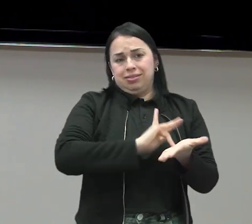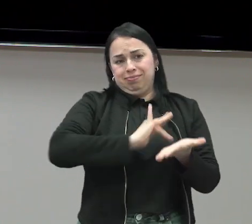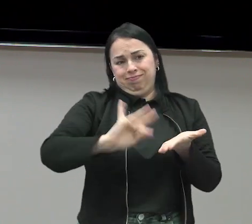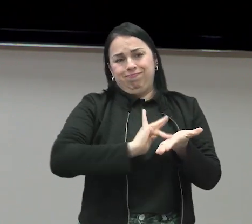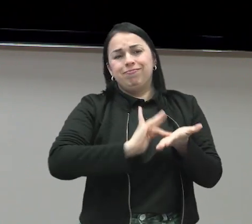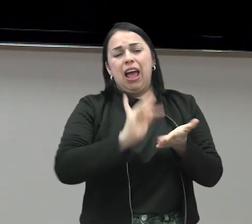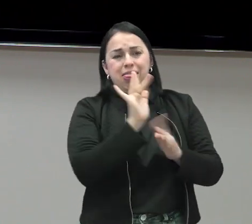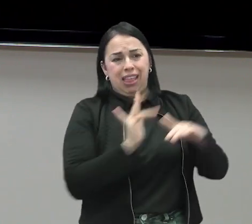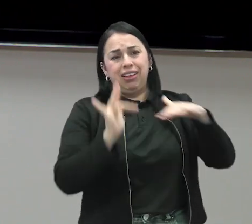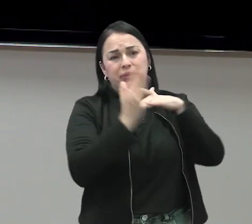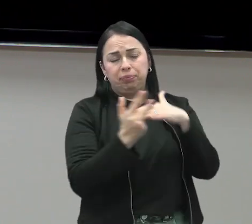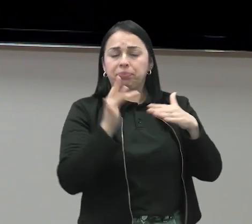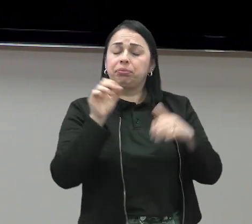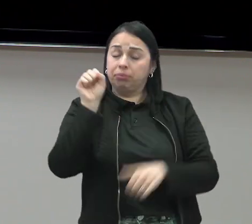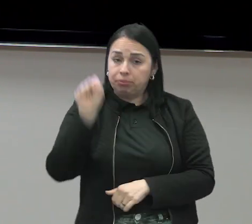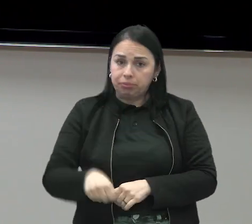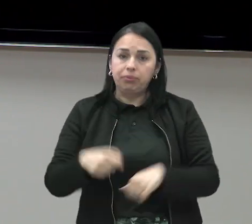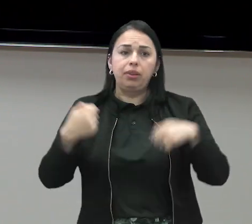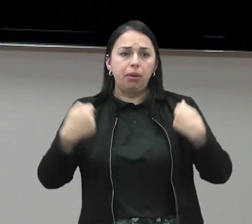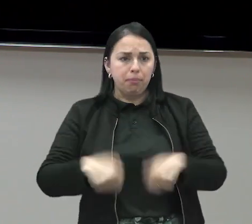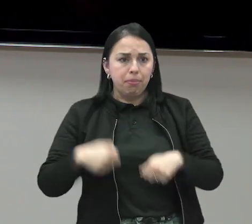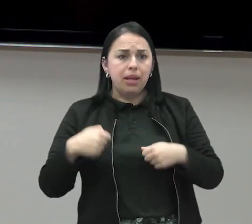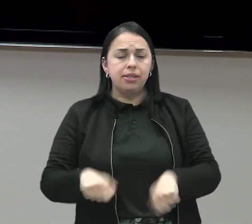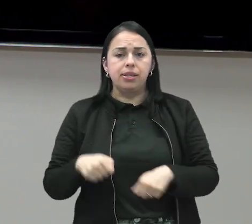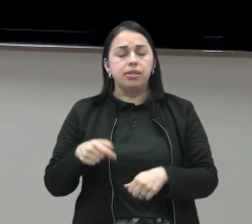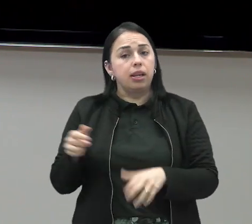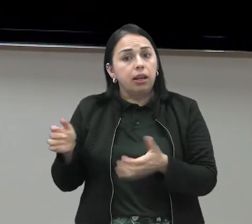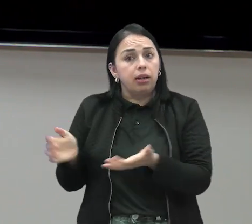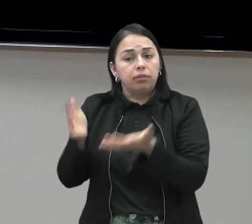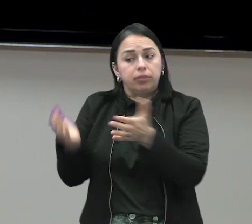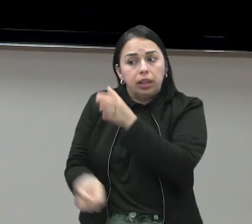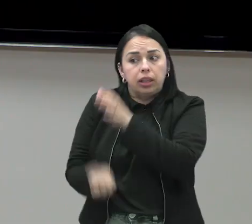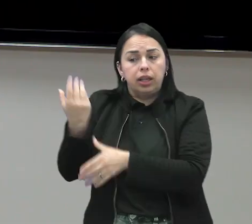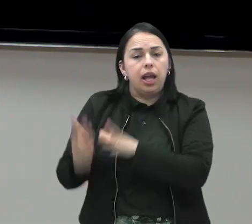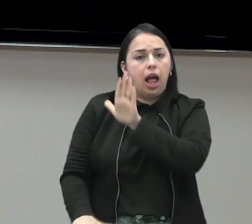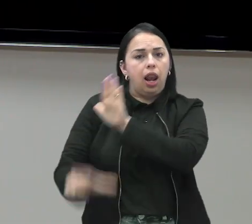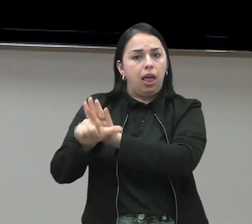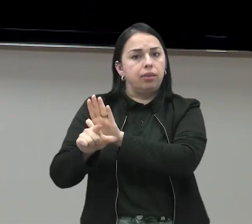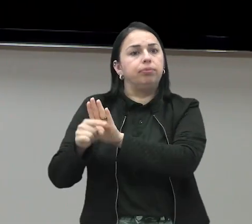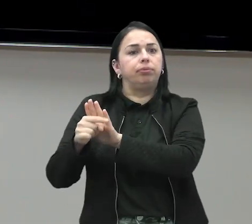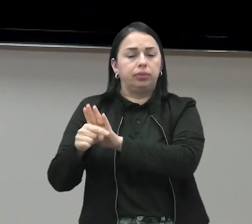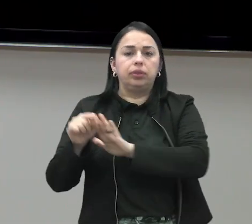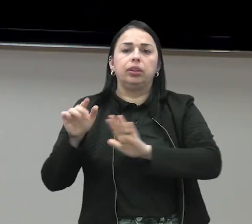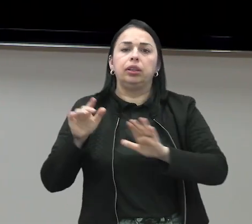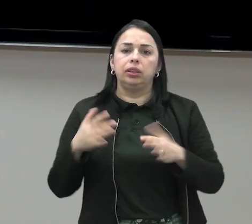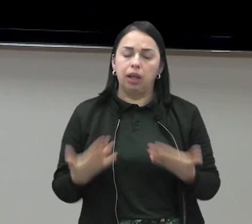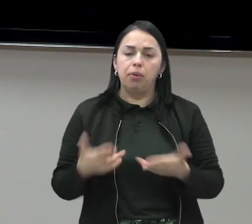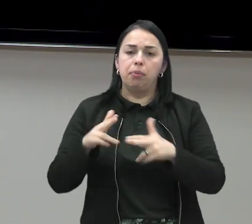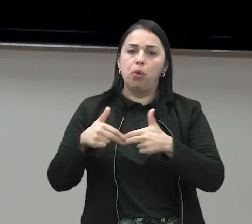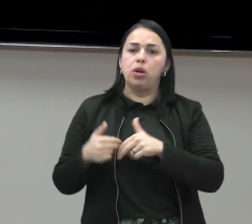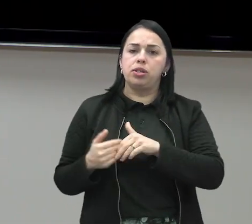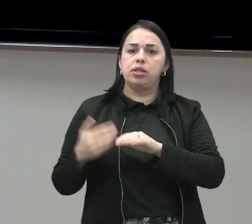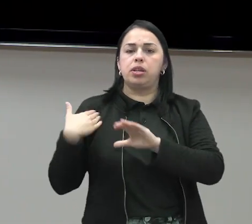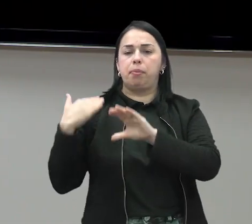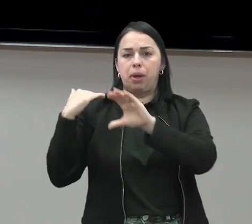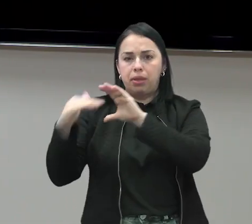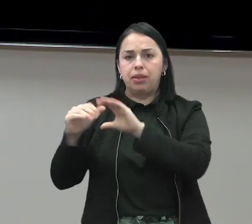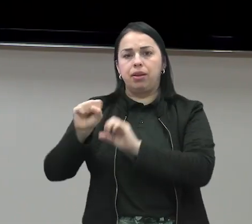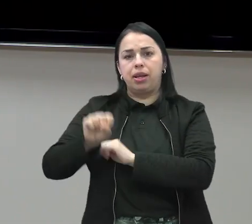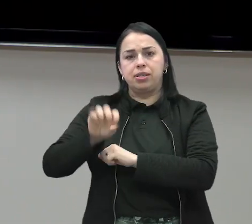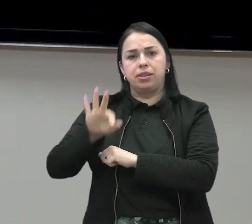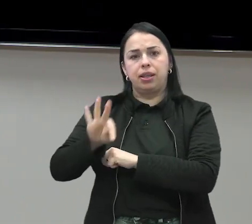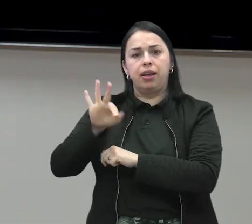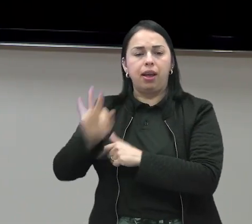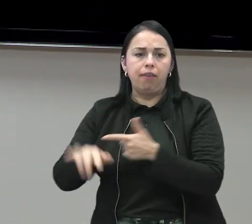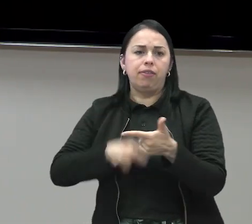E a gente precisa, sim, incentivar os poderes a fazer esse posicionamento. Então a gente fez esses encaminhamentos ao